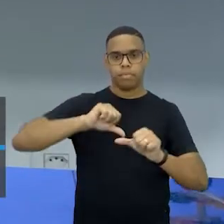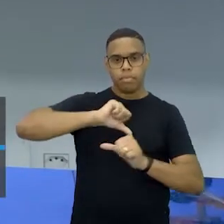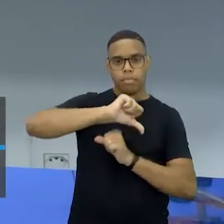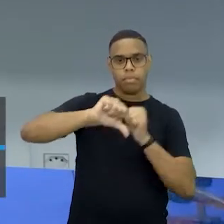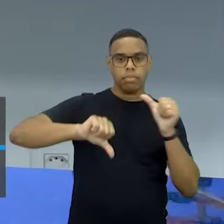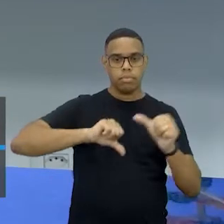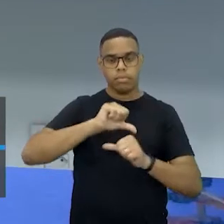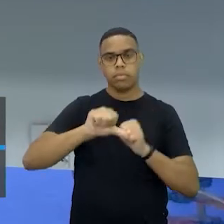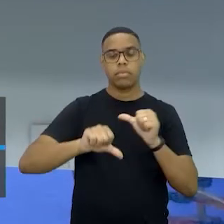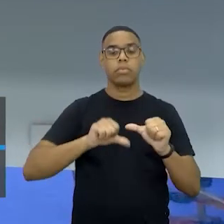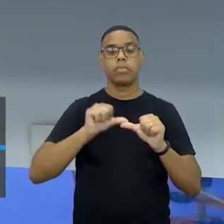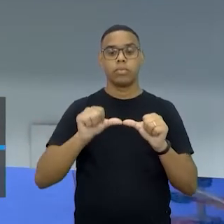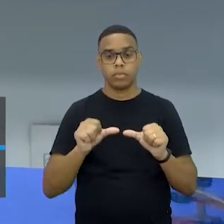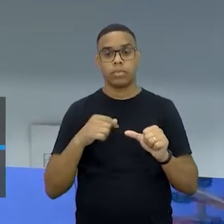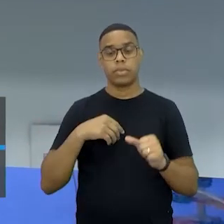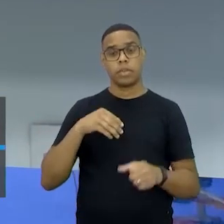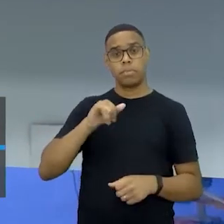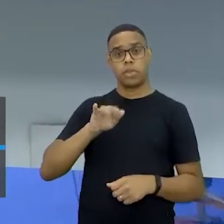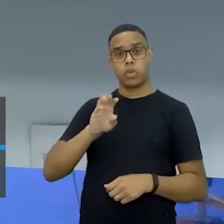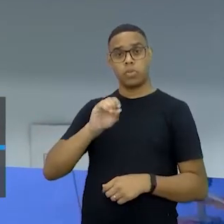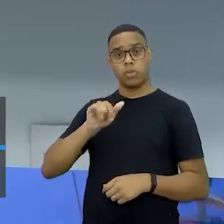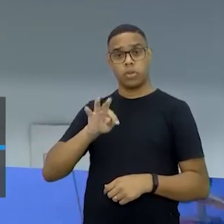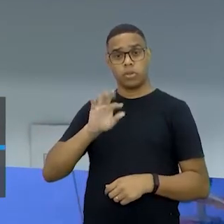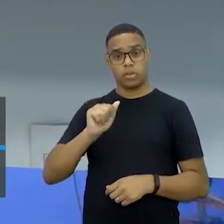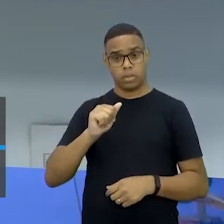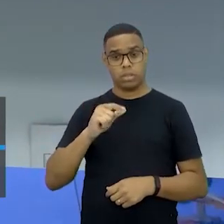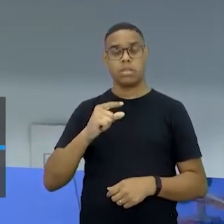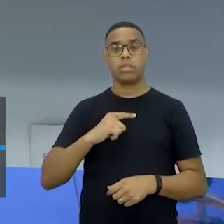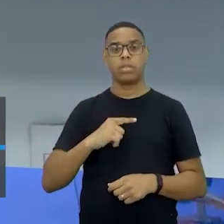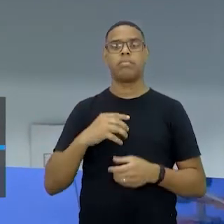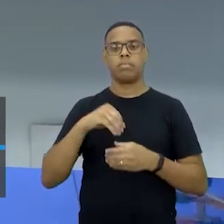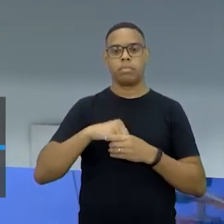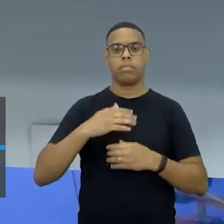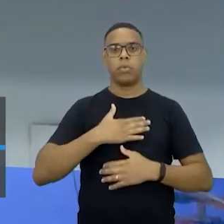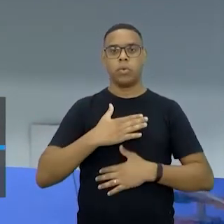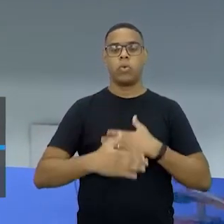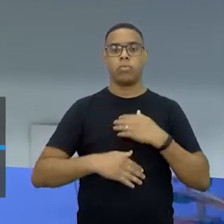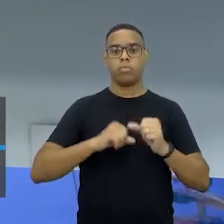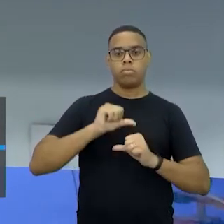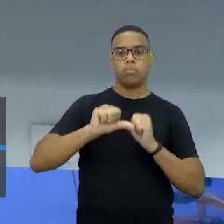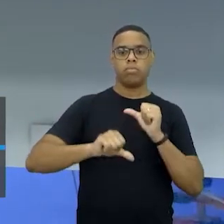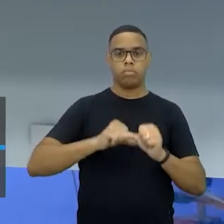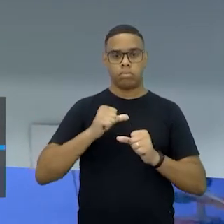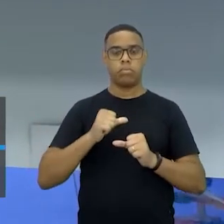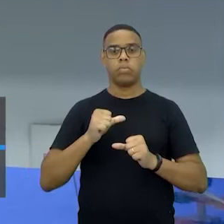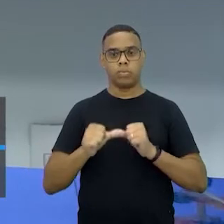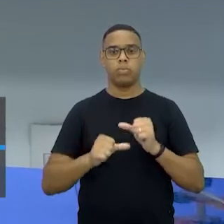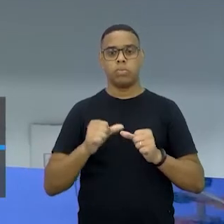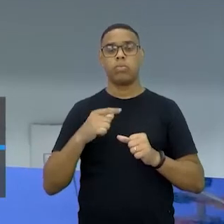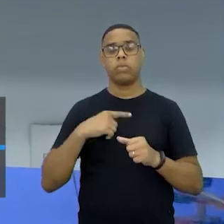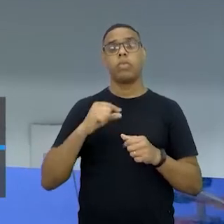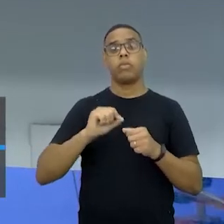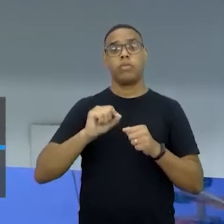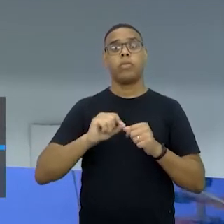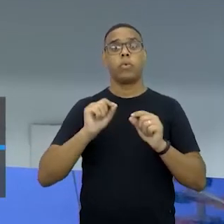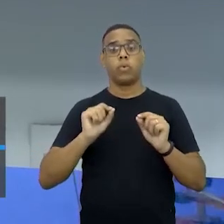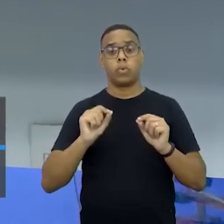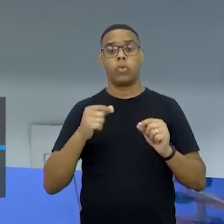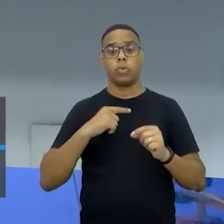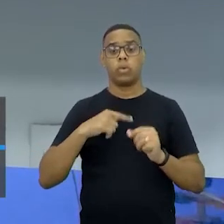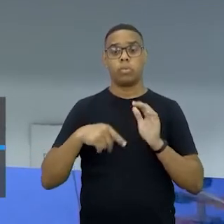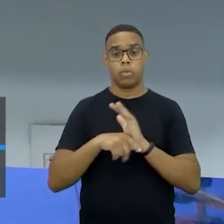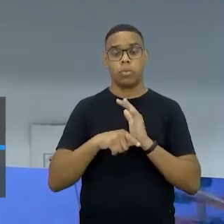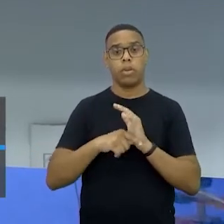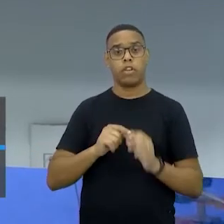modificação na nossa microbiota né ou seja nos micro-organismos que habitam o nosso corpo que fazem parte por